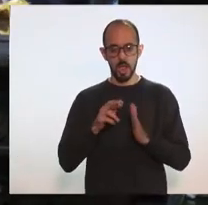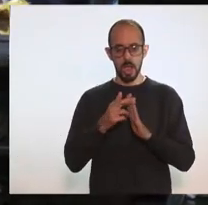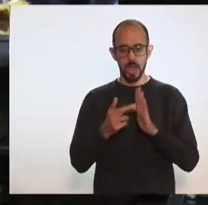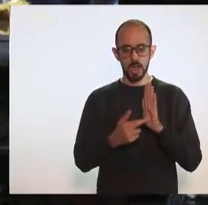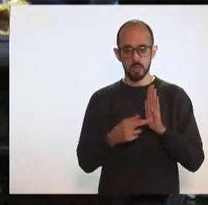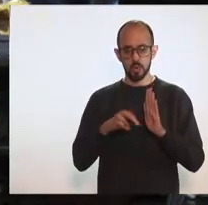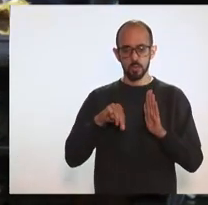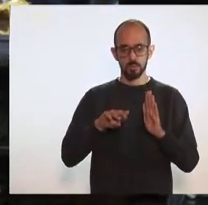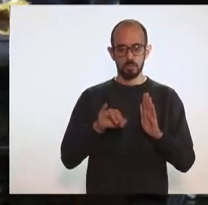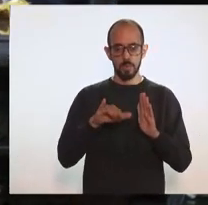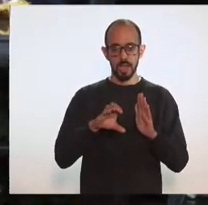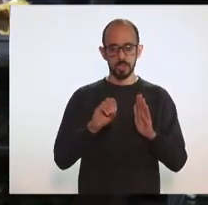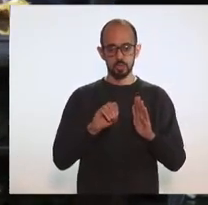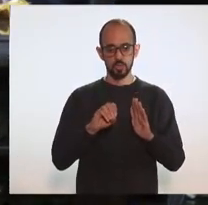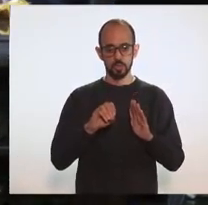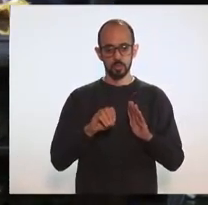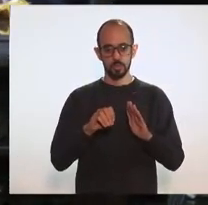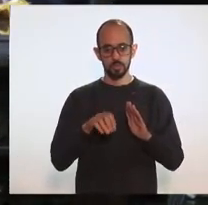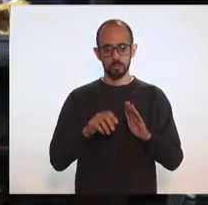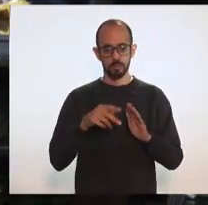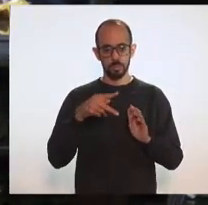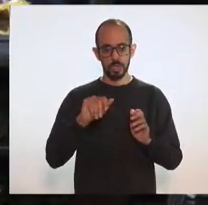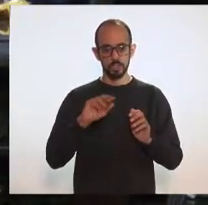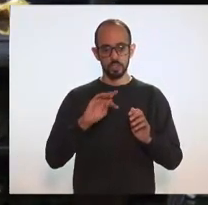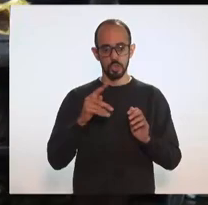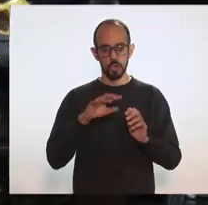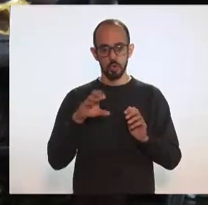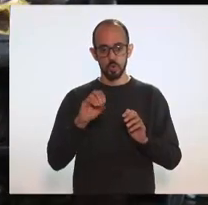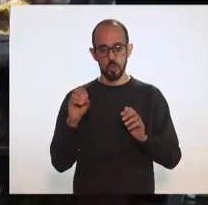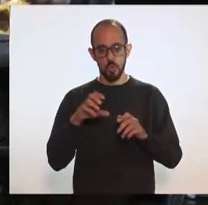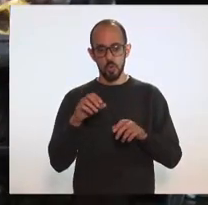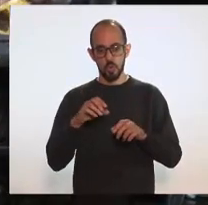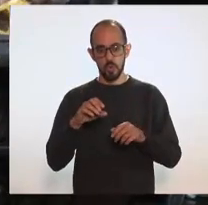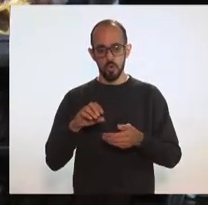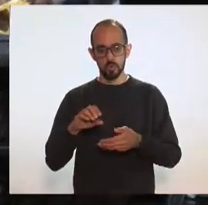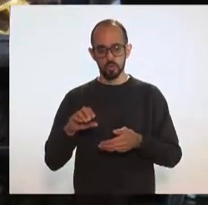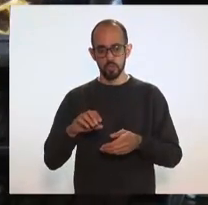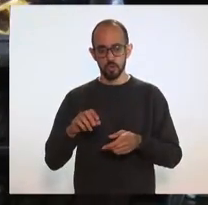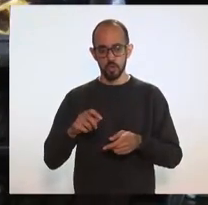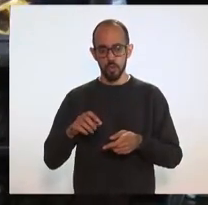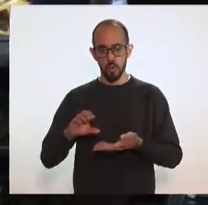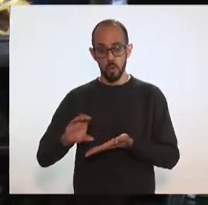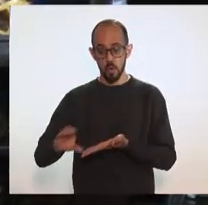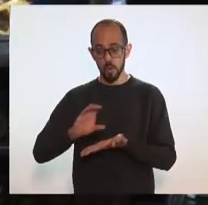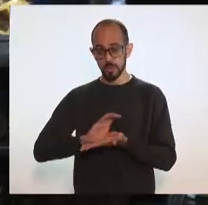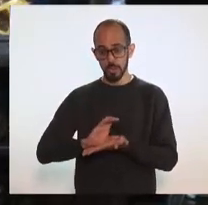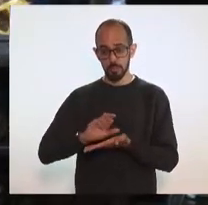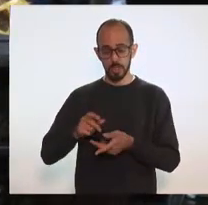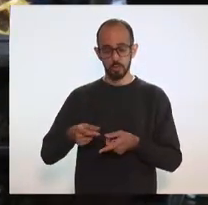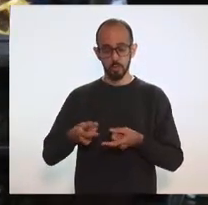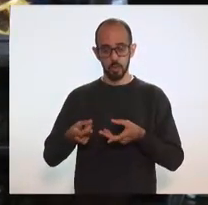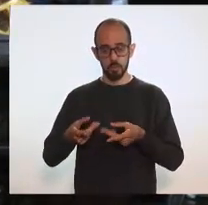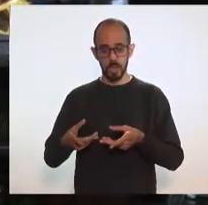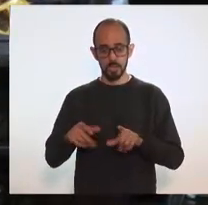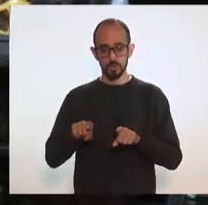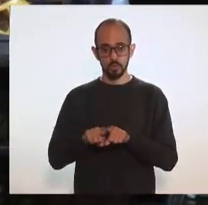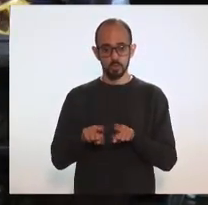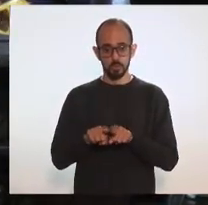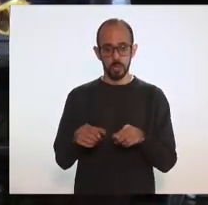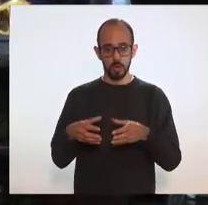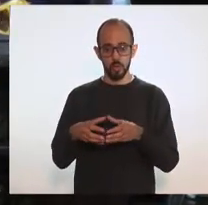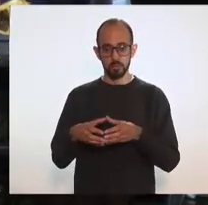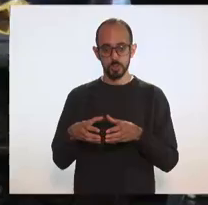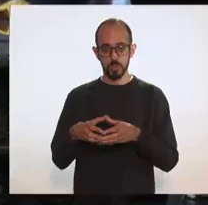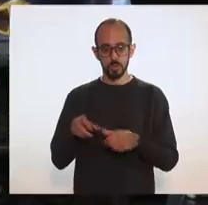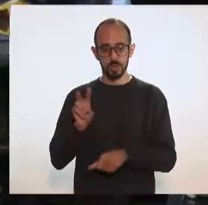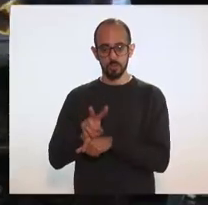pendente de pareceres das comissões de Defesa Civil economia do Comércio e orçamento Finanças fiscalização financeira e controle pela comissão de Defesa Civil